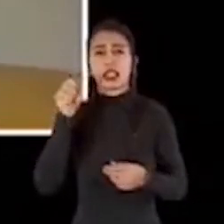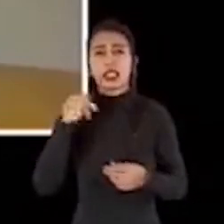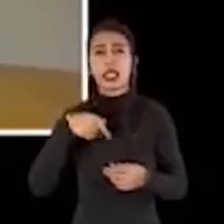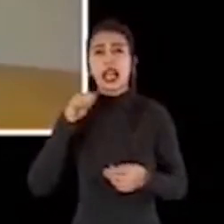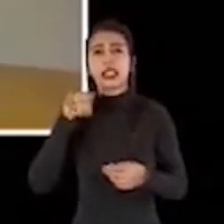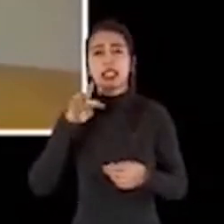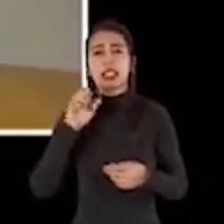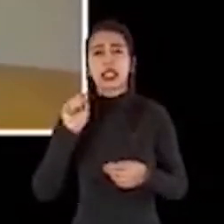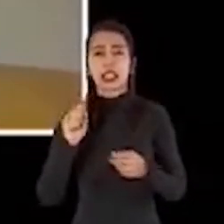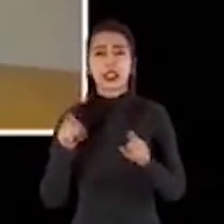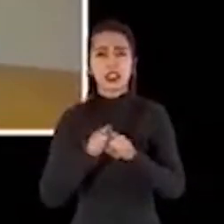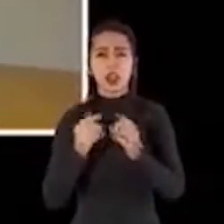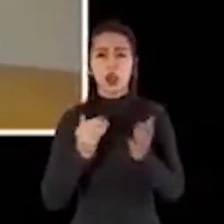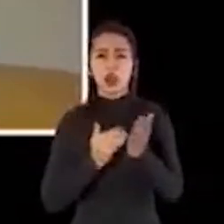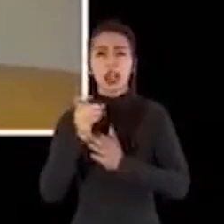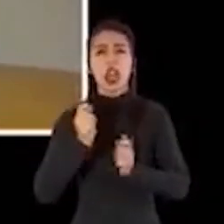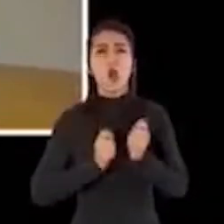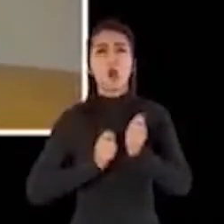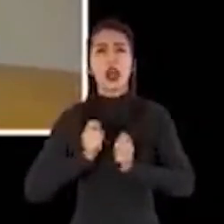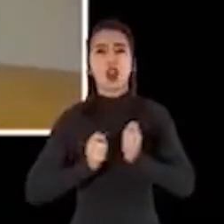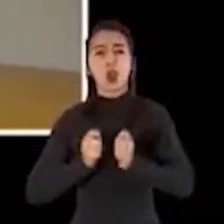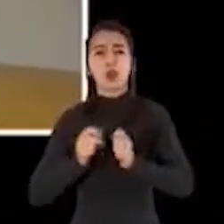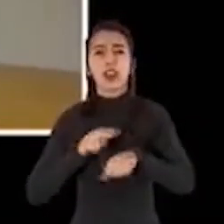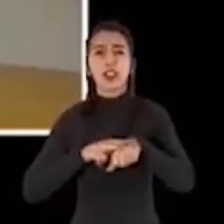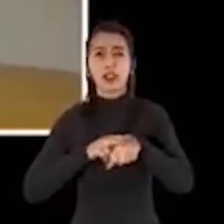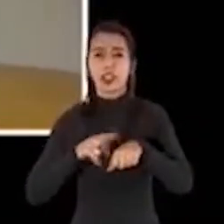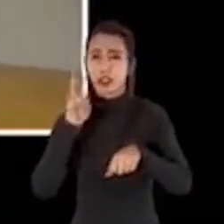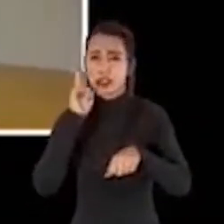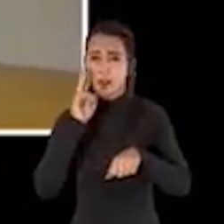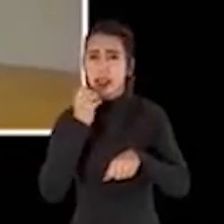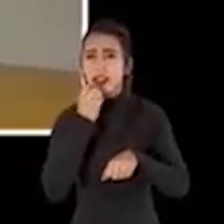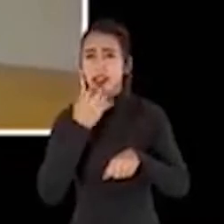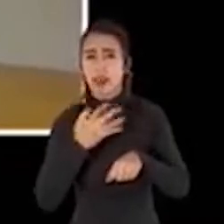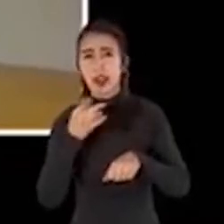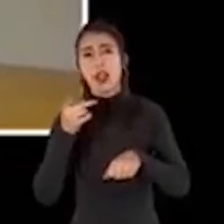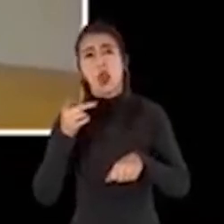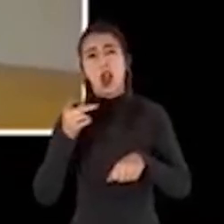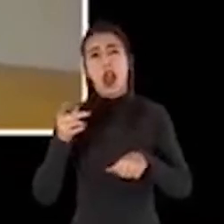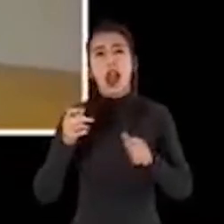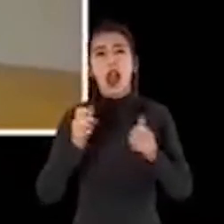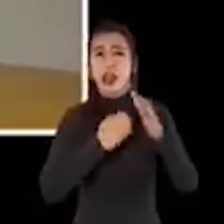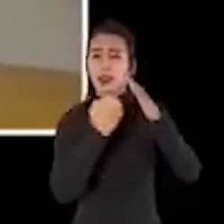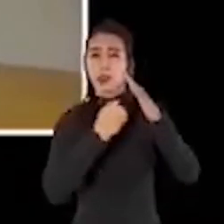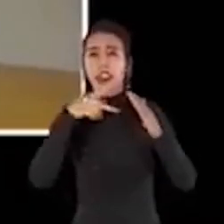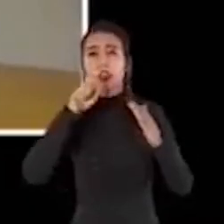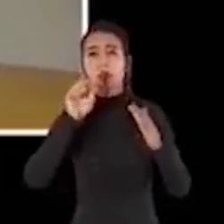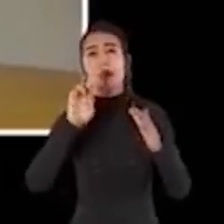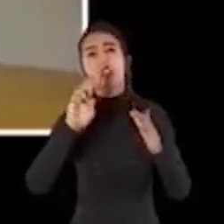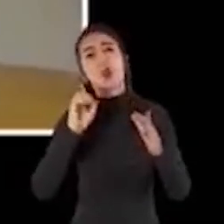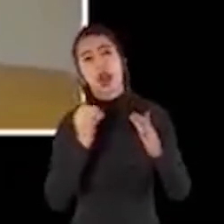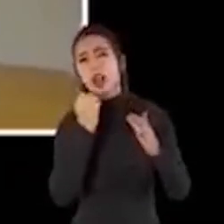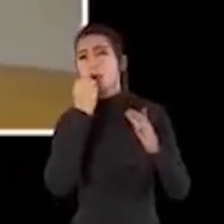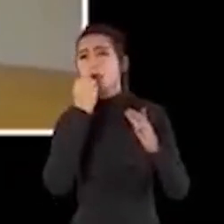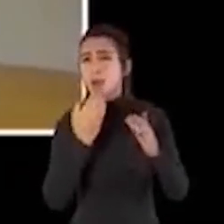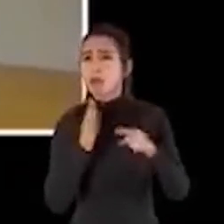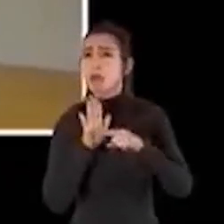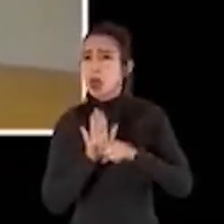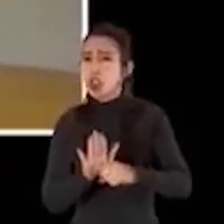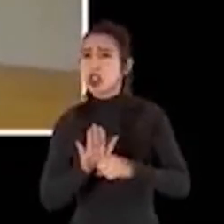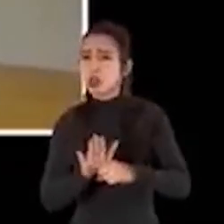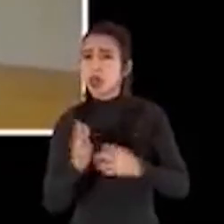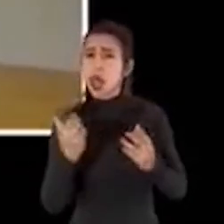criar uma nova economia verde. E, como bem lembrado por ele, a Petrobras pode ser um grande player nas energias